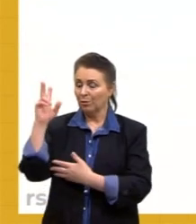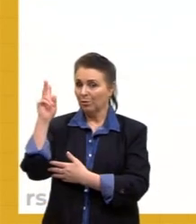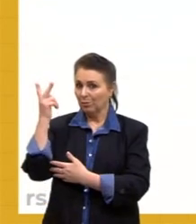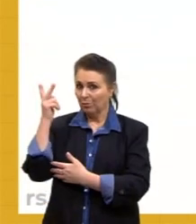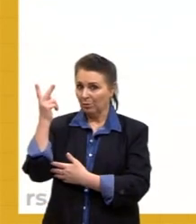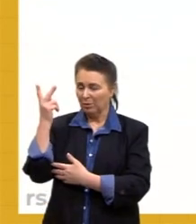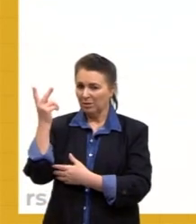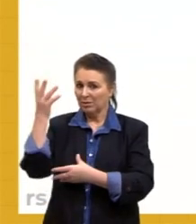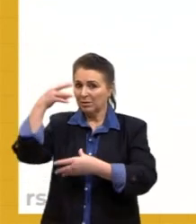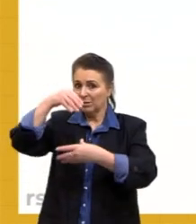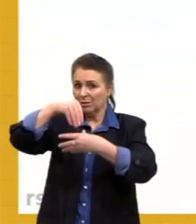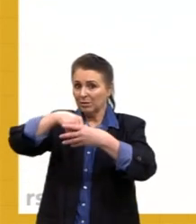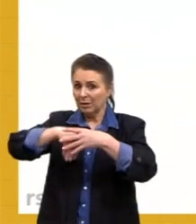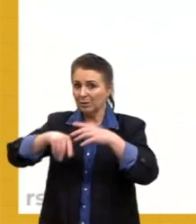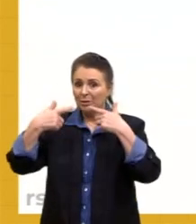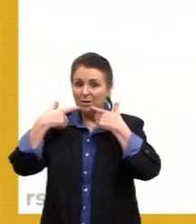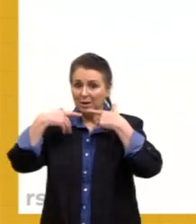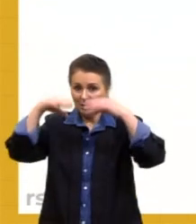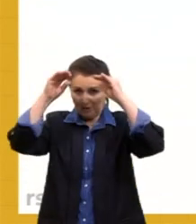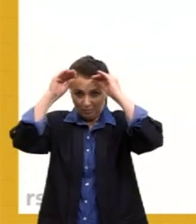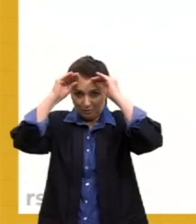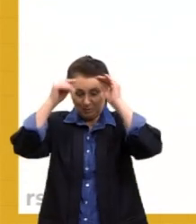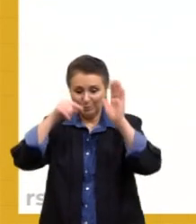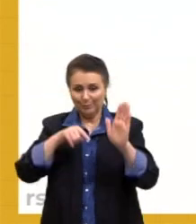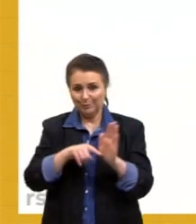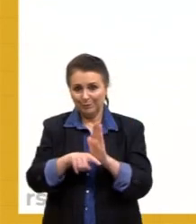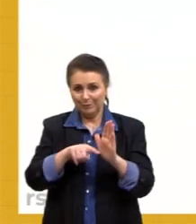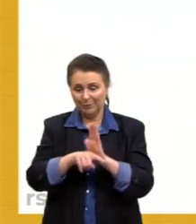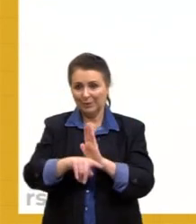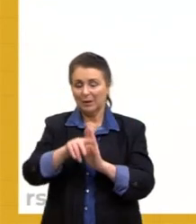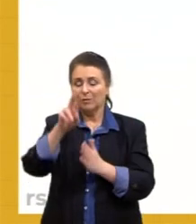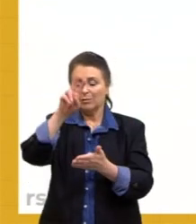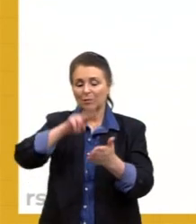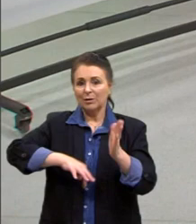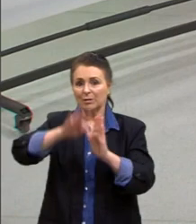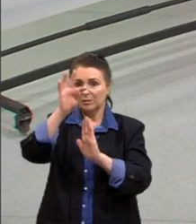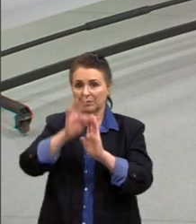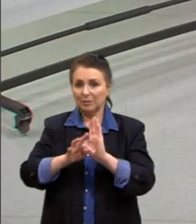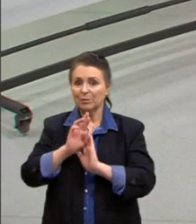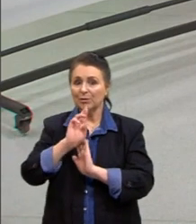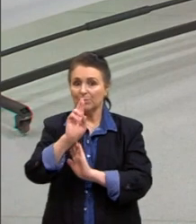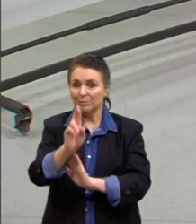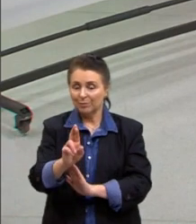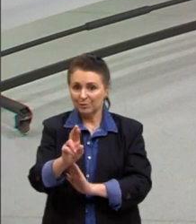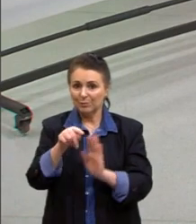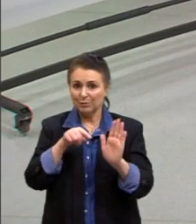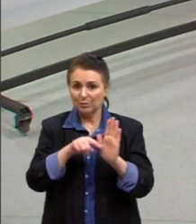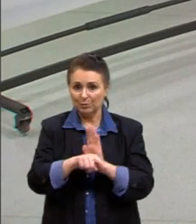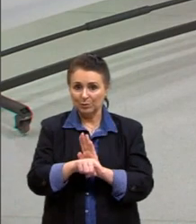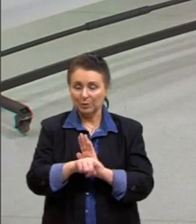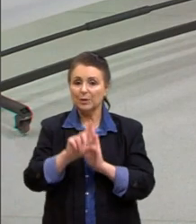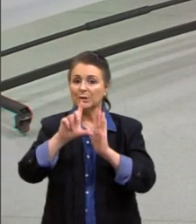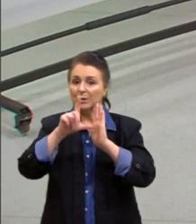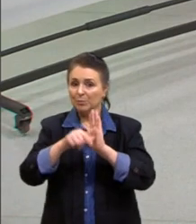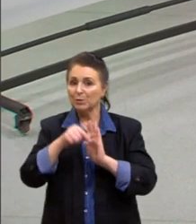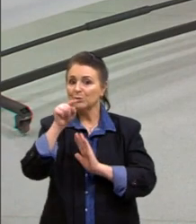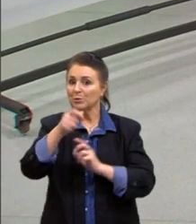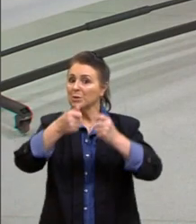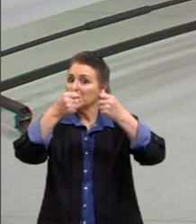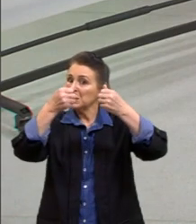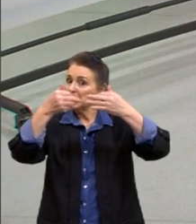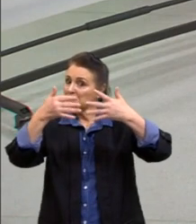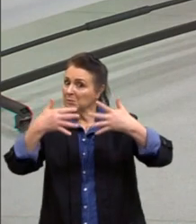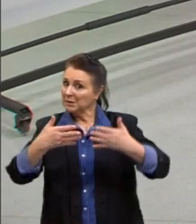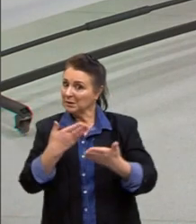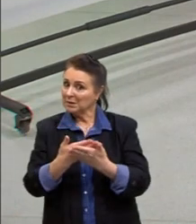nossas questões de linguagens então eu vou ler o texto a gente responde a questão e daí eu vou pedir para tu dar aquele show da nossa aula